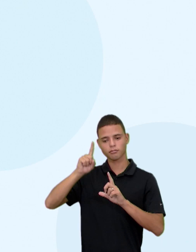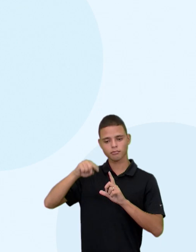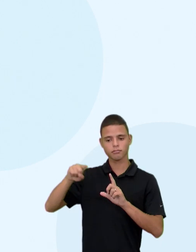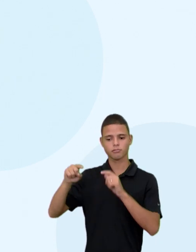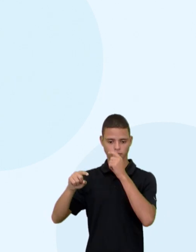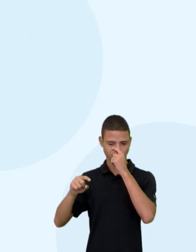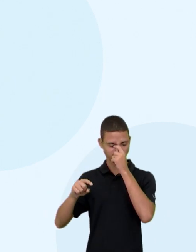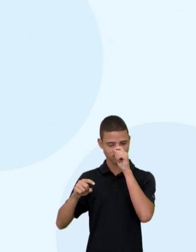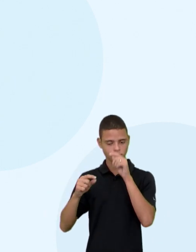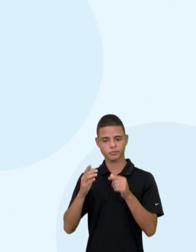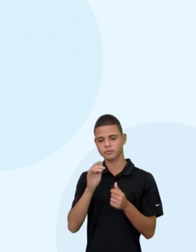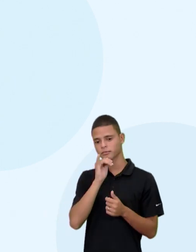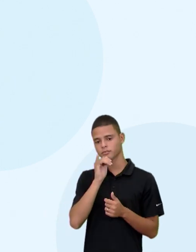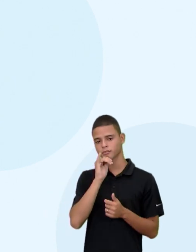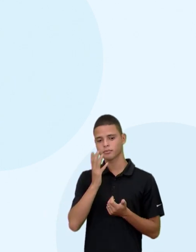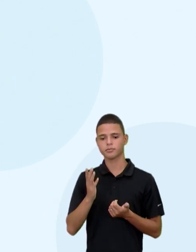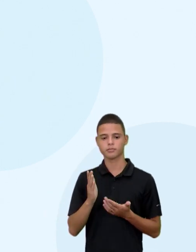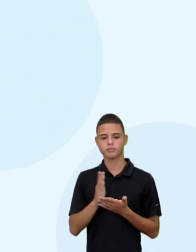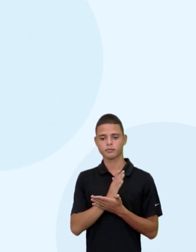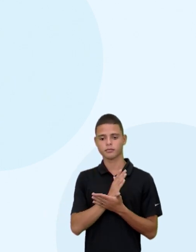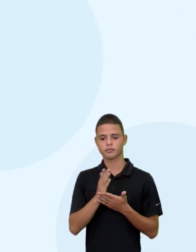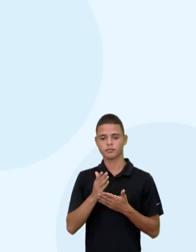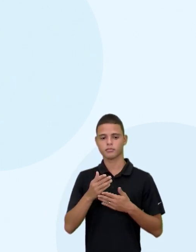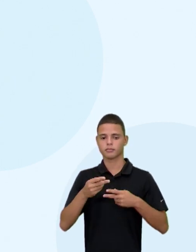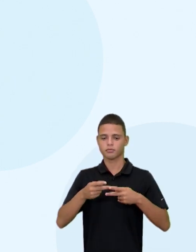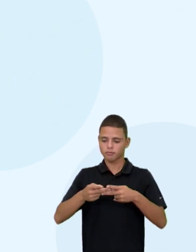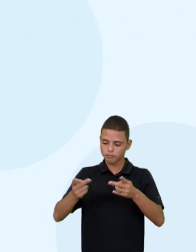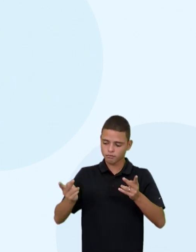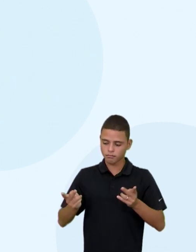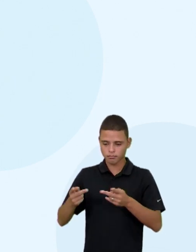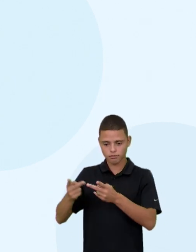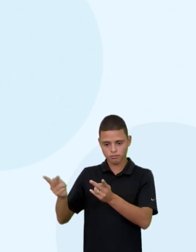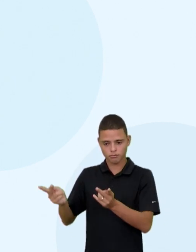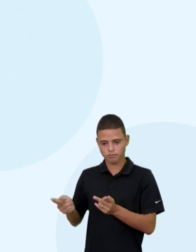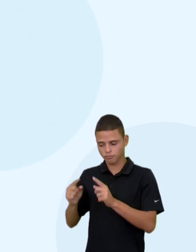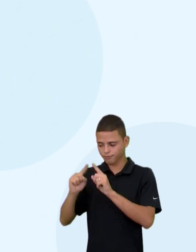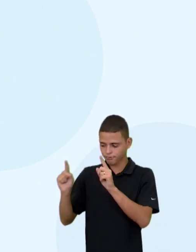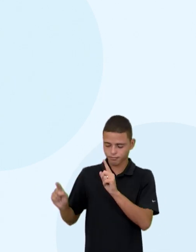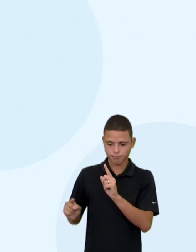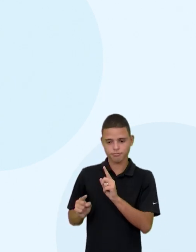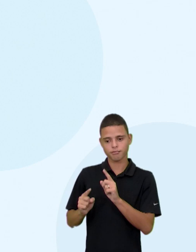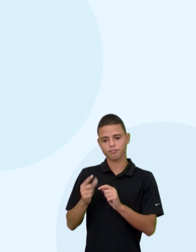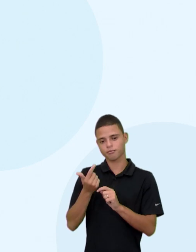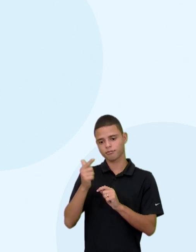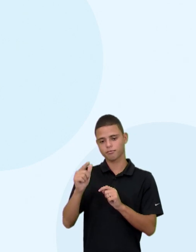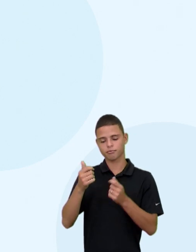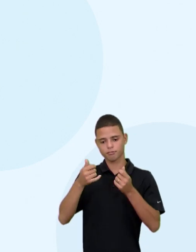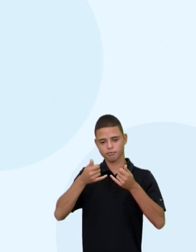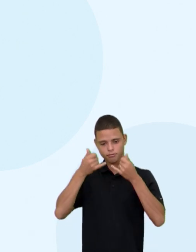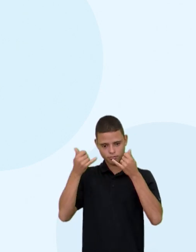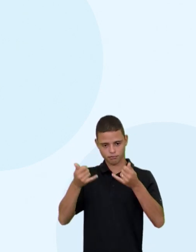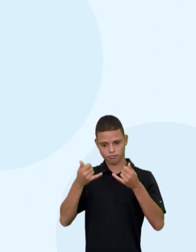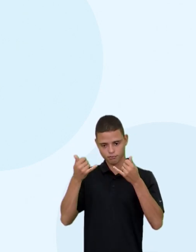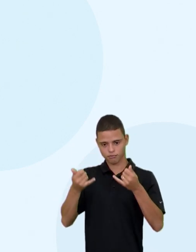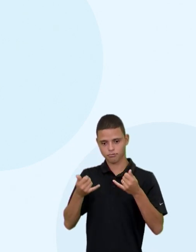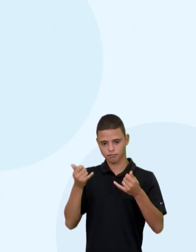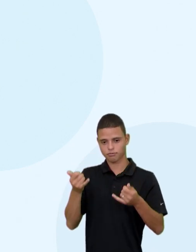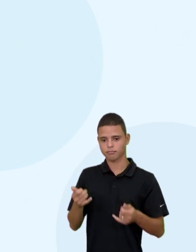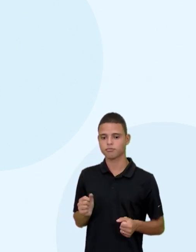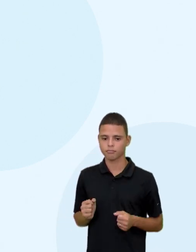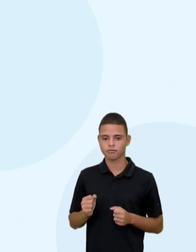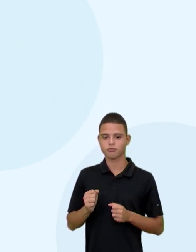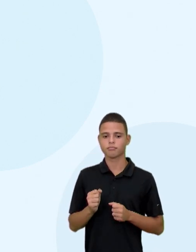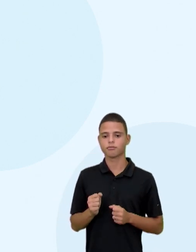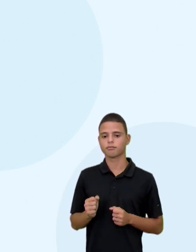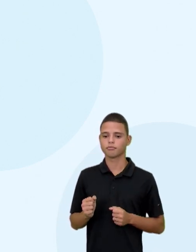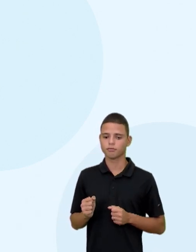né, o conhecido aí como gráfico de pizza. Nós temos uma outra informação no mapa do lado esquerdo, né, abaixo